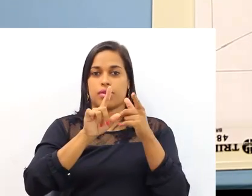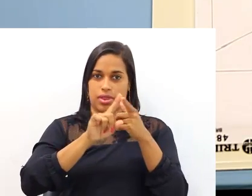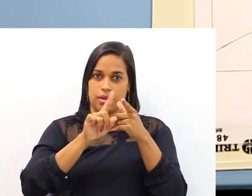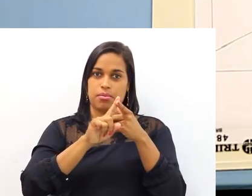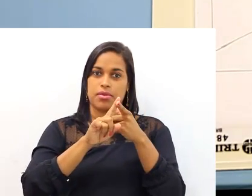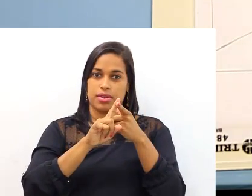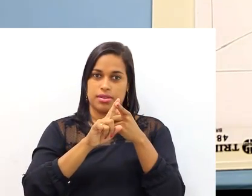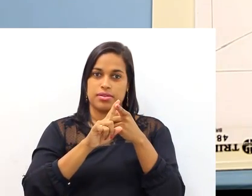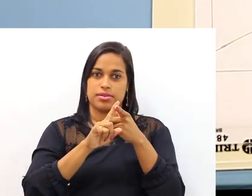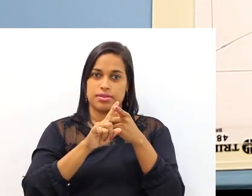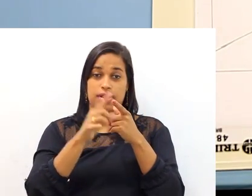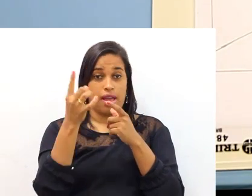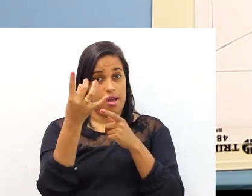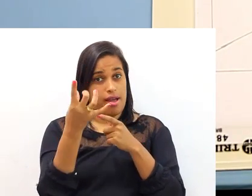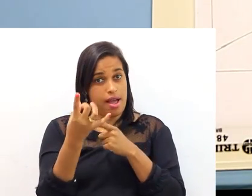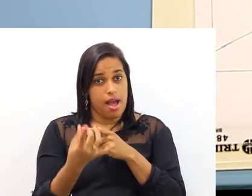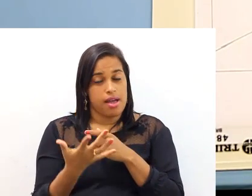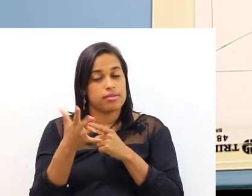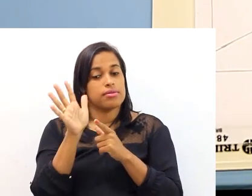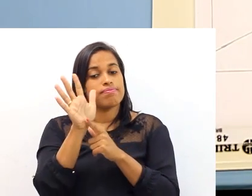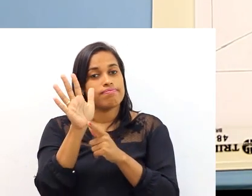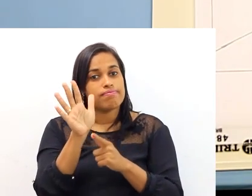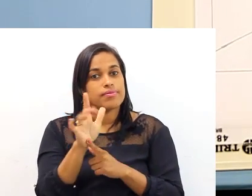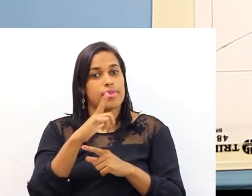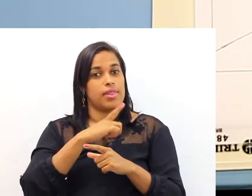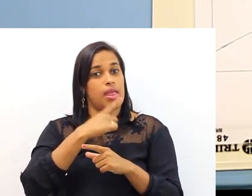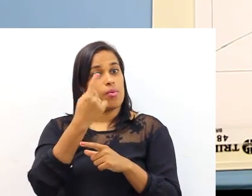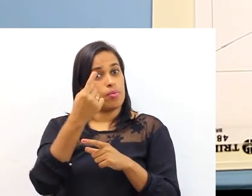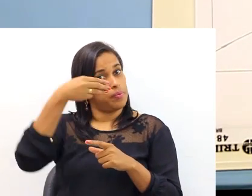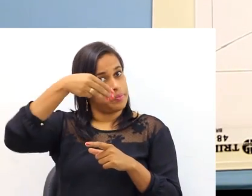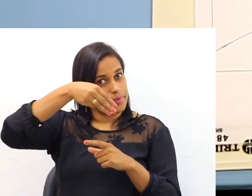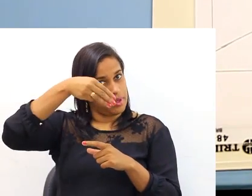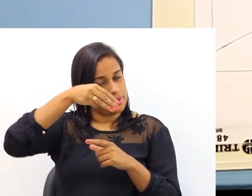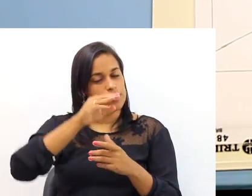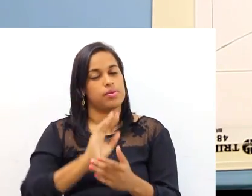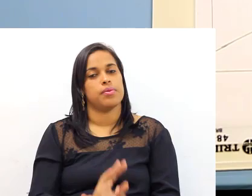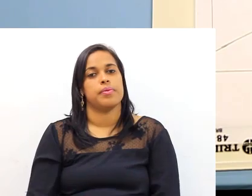50. Então, cada marcação dessa tem 1 metro,